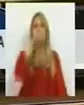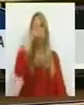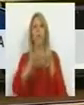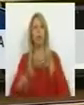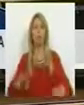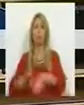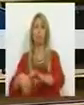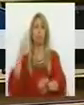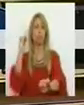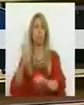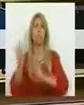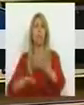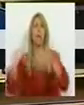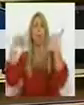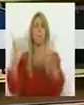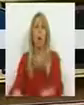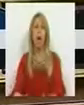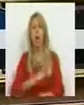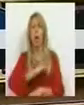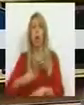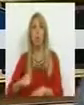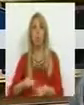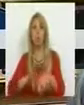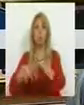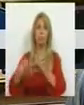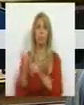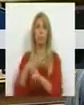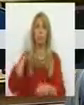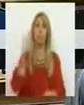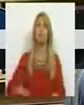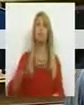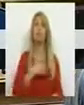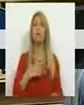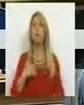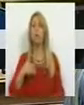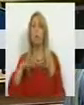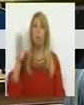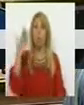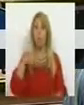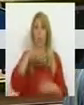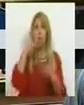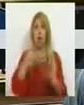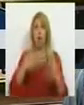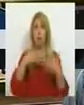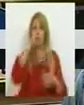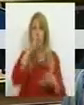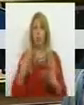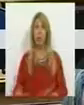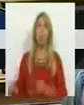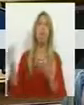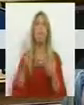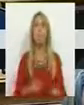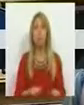assassinou, maltratou, atacou, destruiu o Serviço Nacional de Saúde, e o primeiro orçamento que este governo tem para apresentar